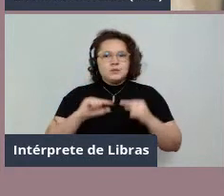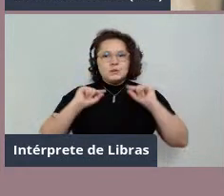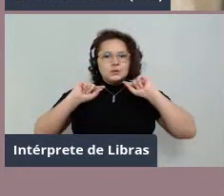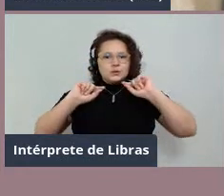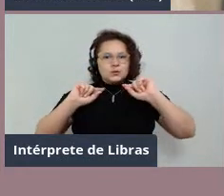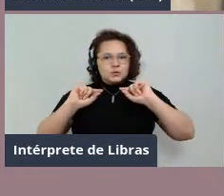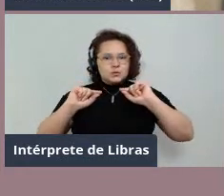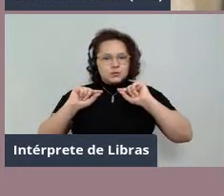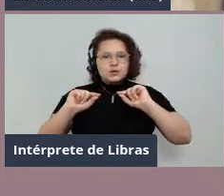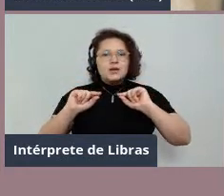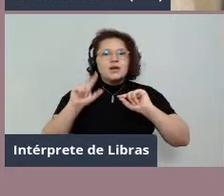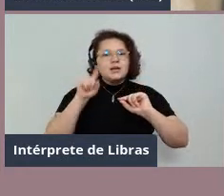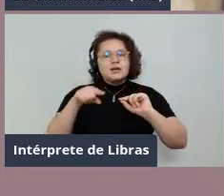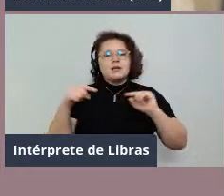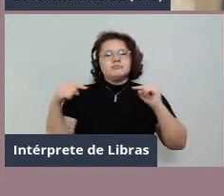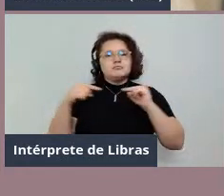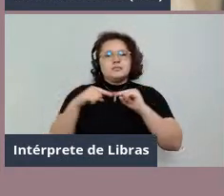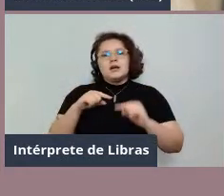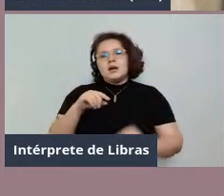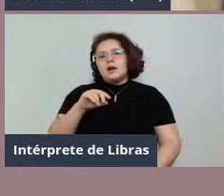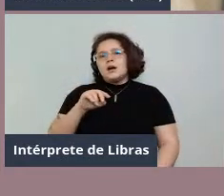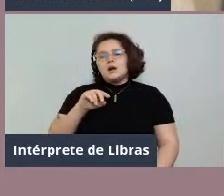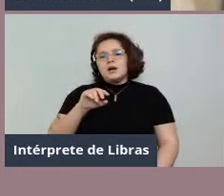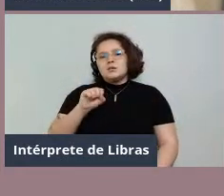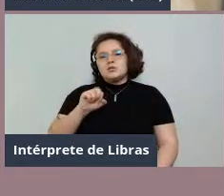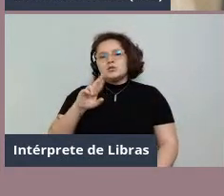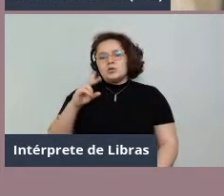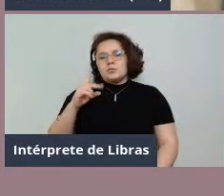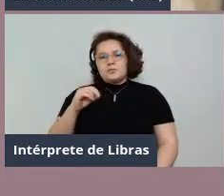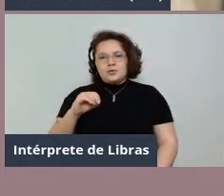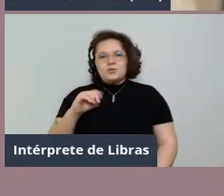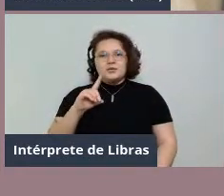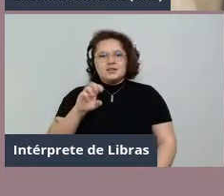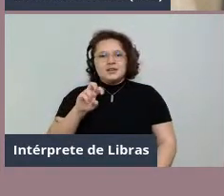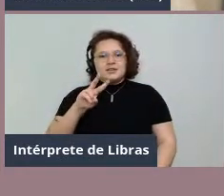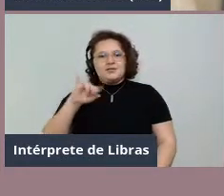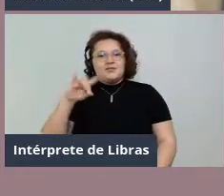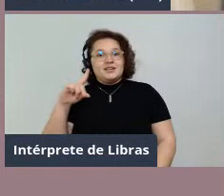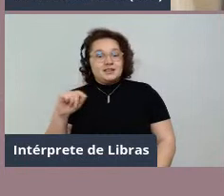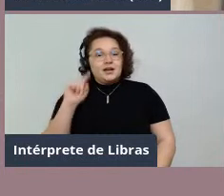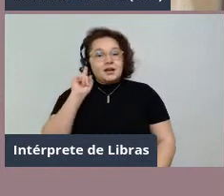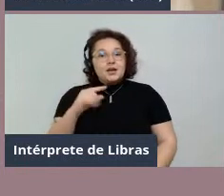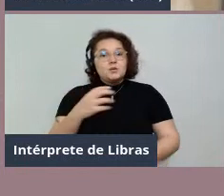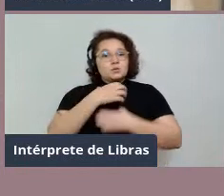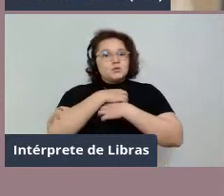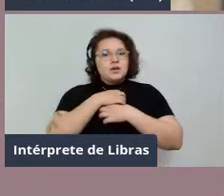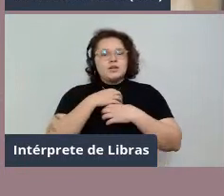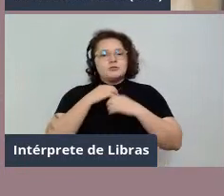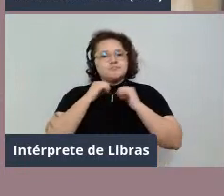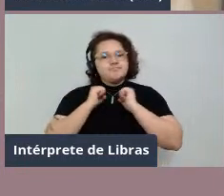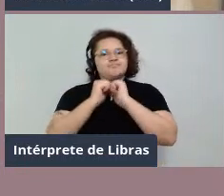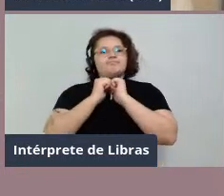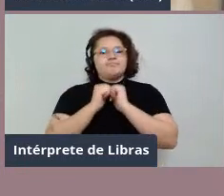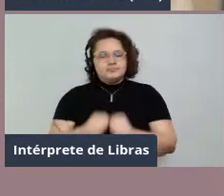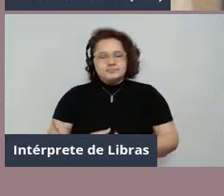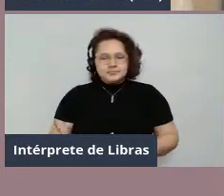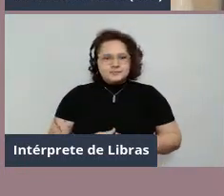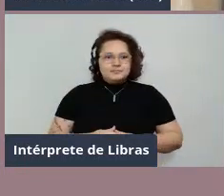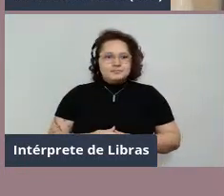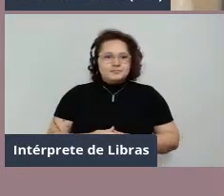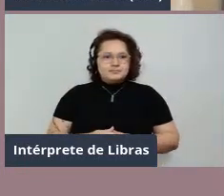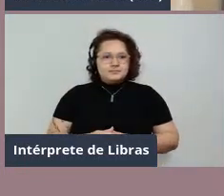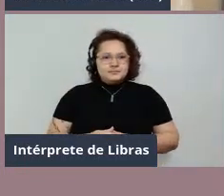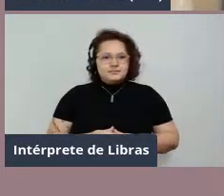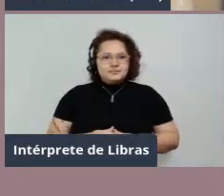de vida. Então, é uma forma de estar perto também, né? Eu deixo